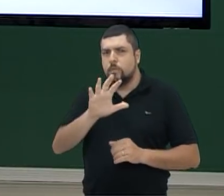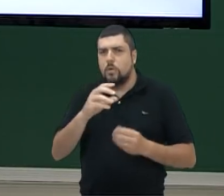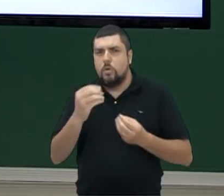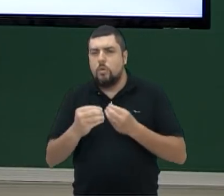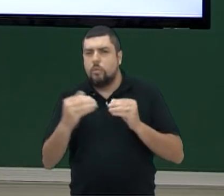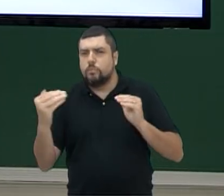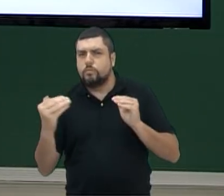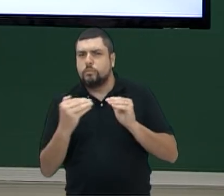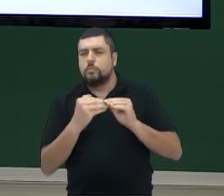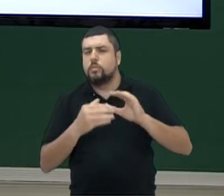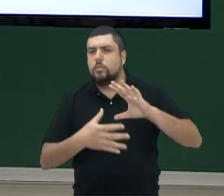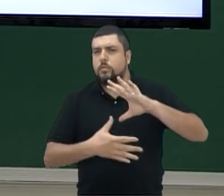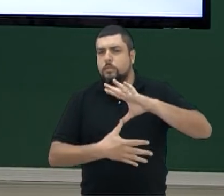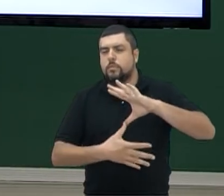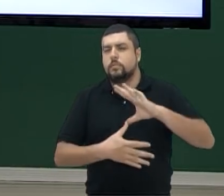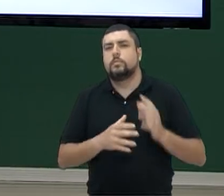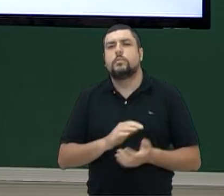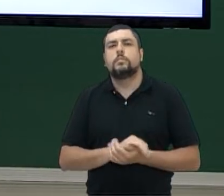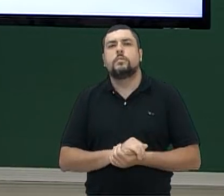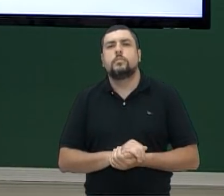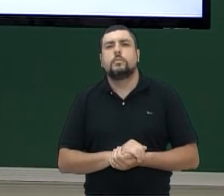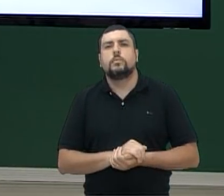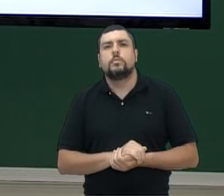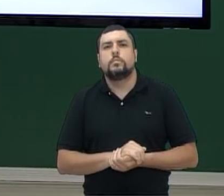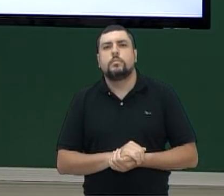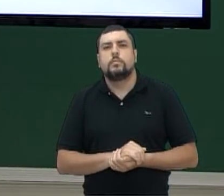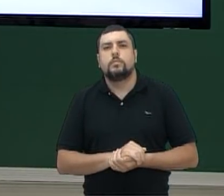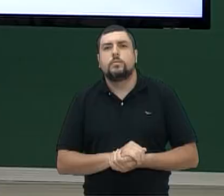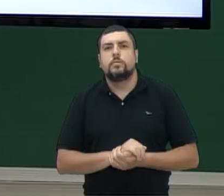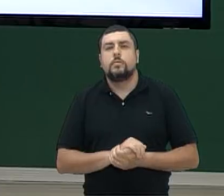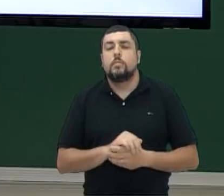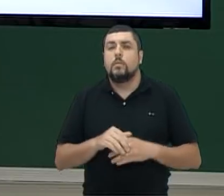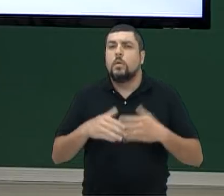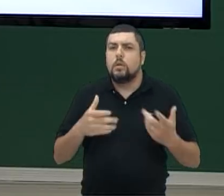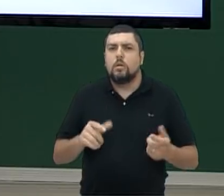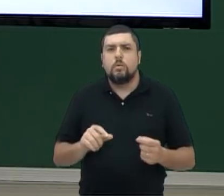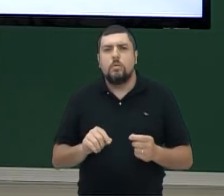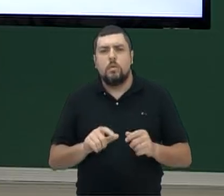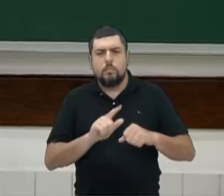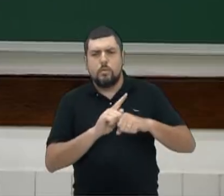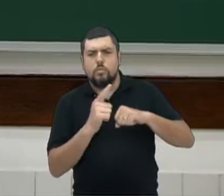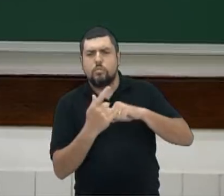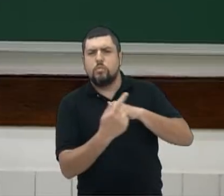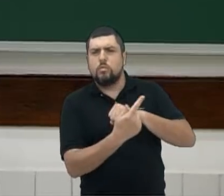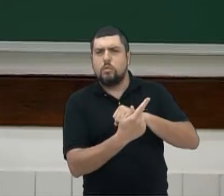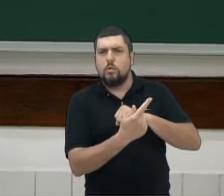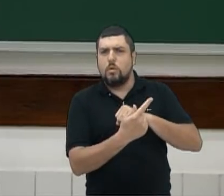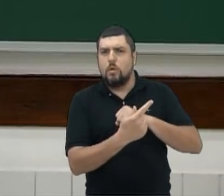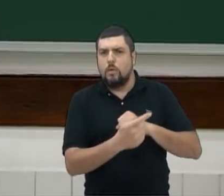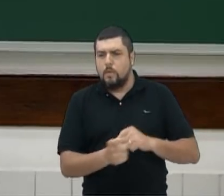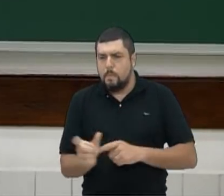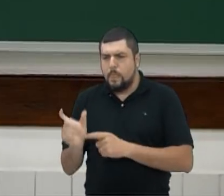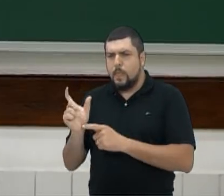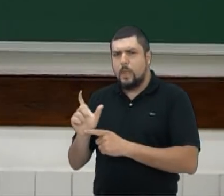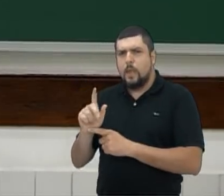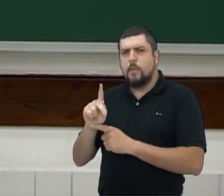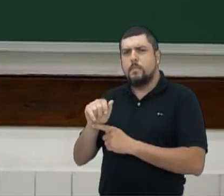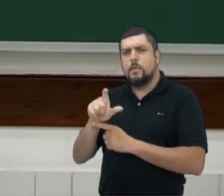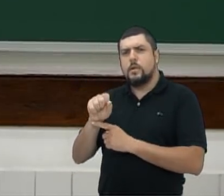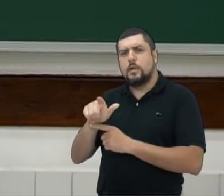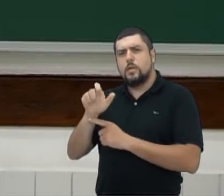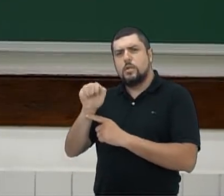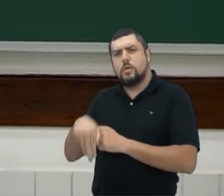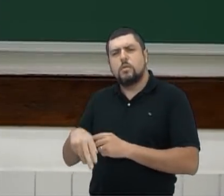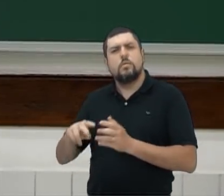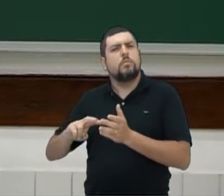continente americano. Então aqui o que é paisagem para a geografia? Nós já fizemos essa reflexão na aula anterior